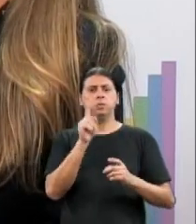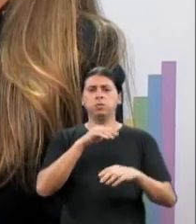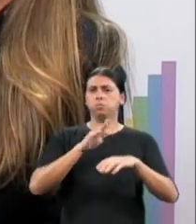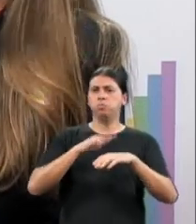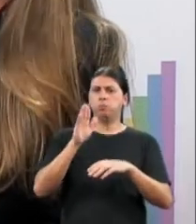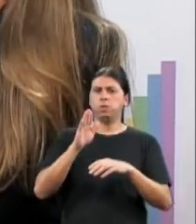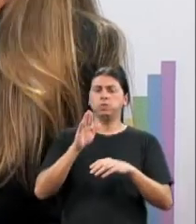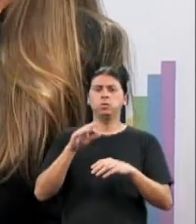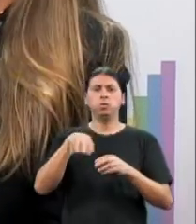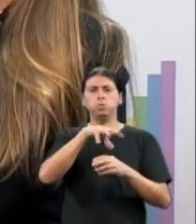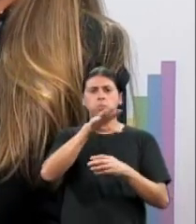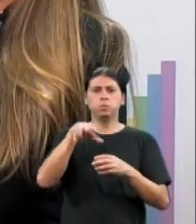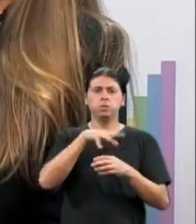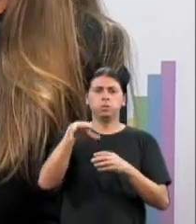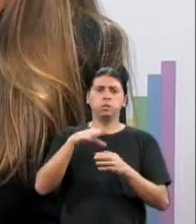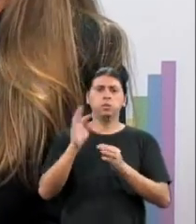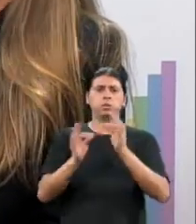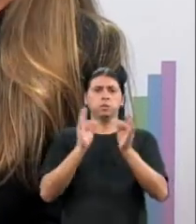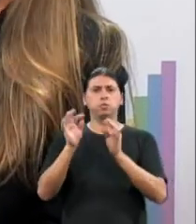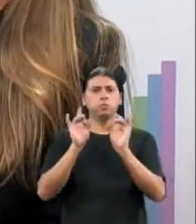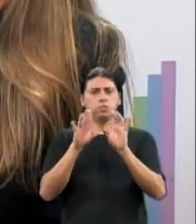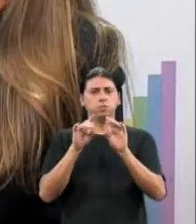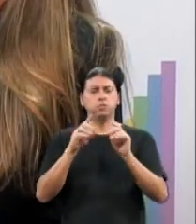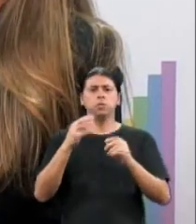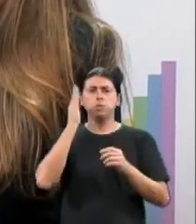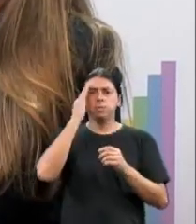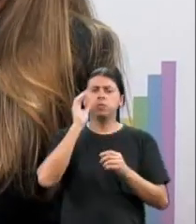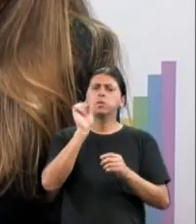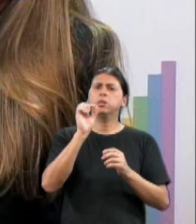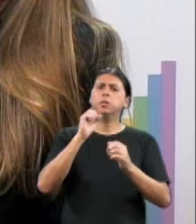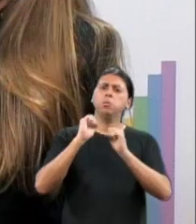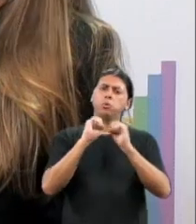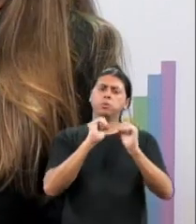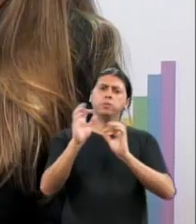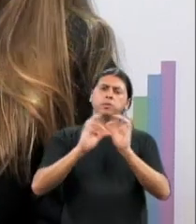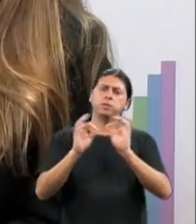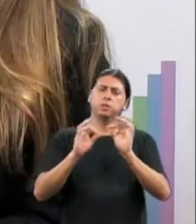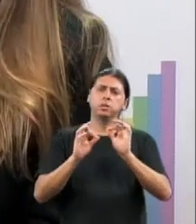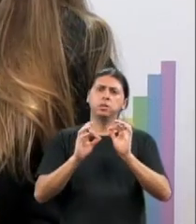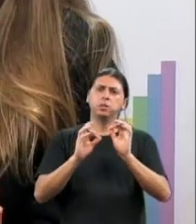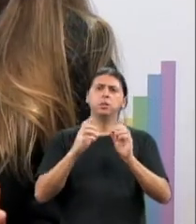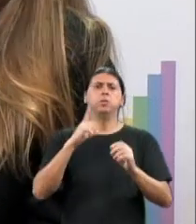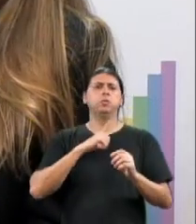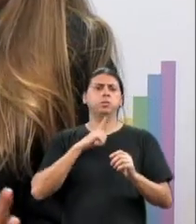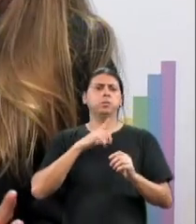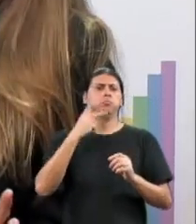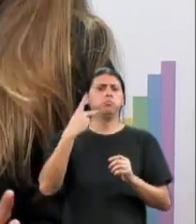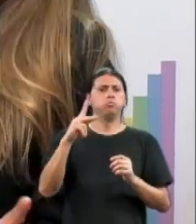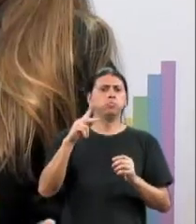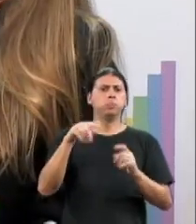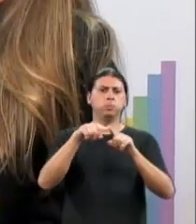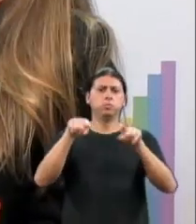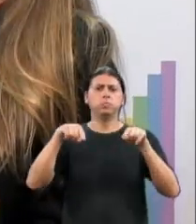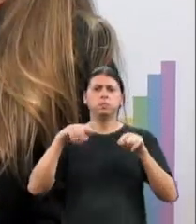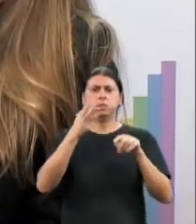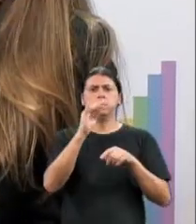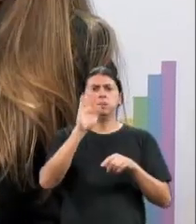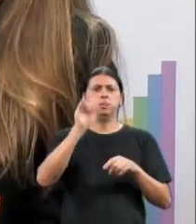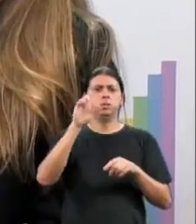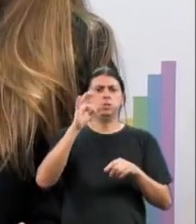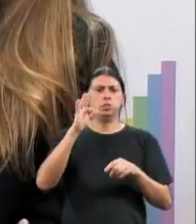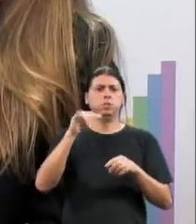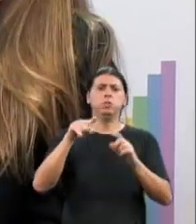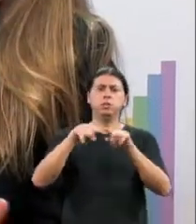desse cunho técnico especificamente. Ele quer saber o que ele pode fazer com o tablet dentro da sala de